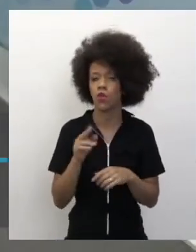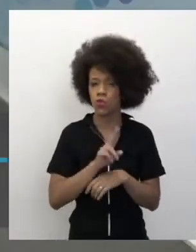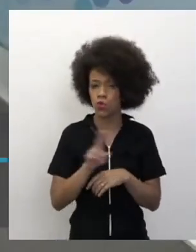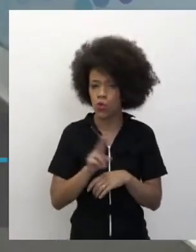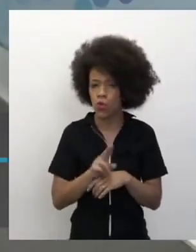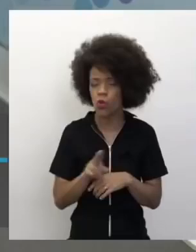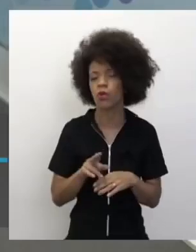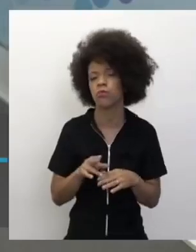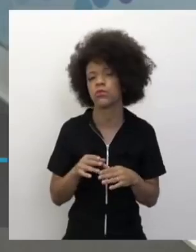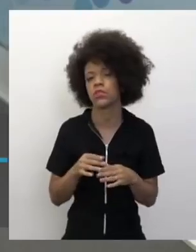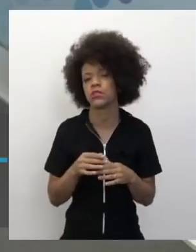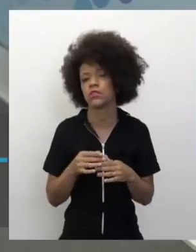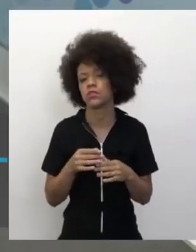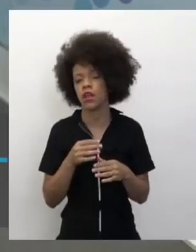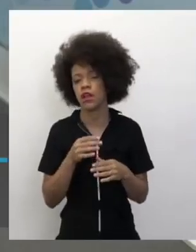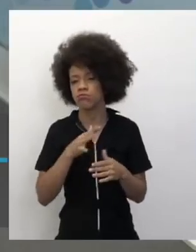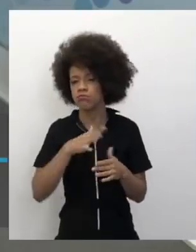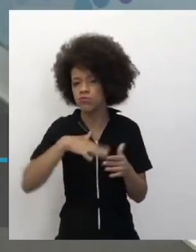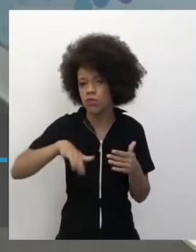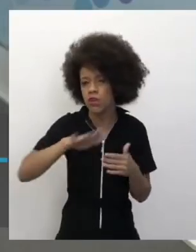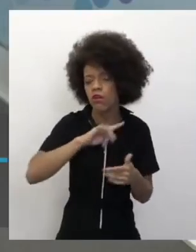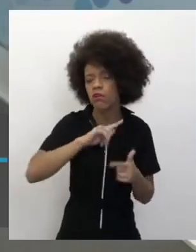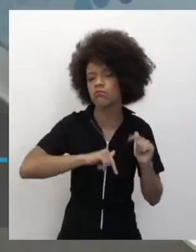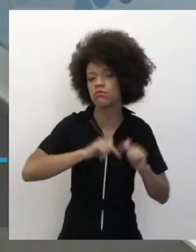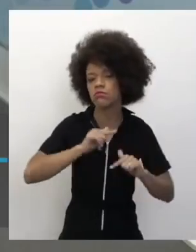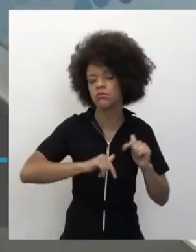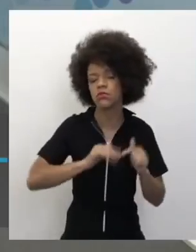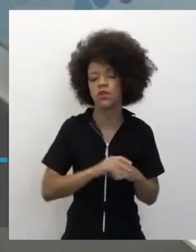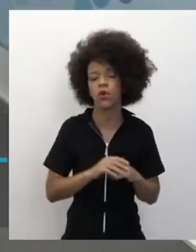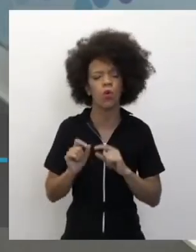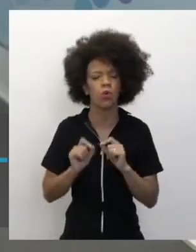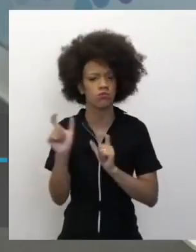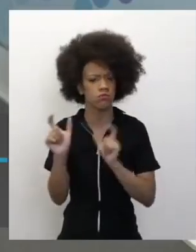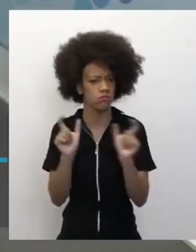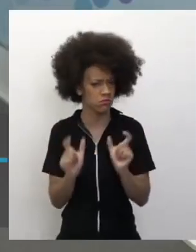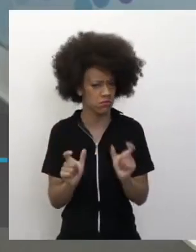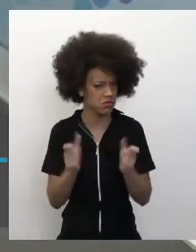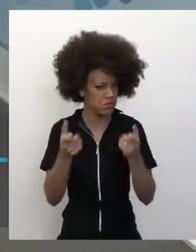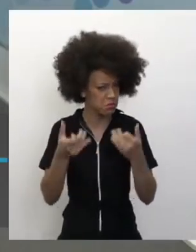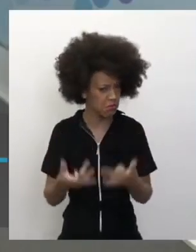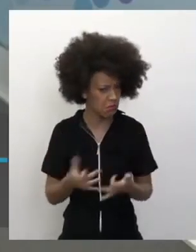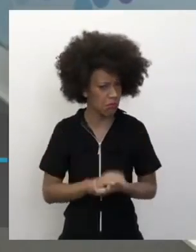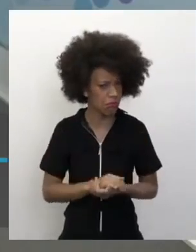em geral, né? E aí, essas palavras estão nomeando?